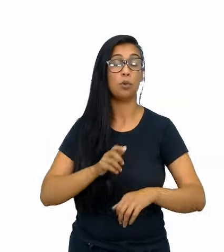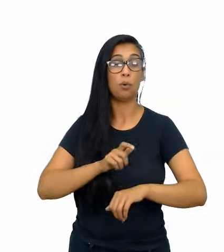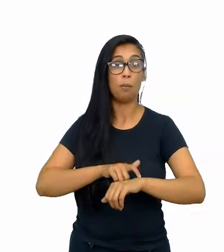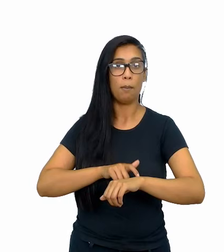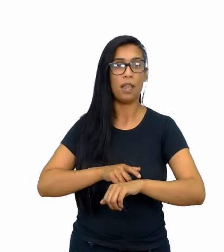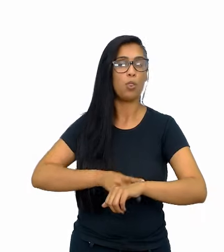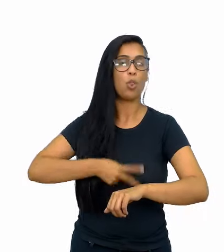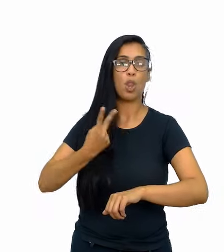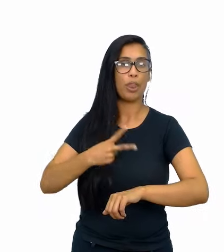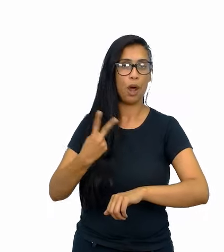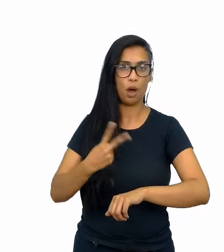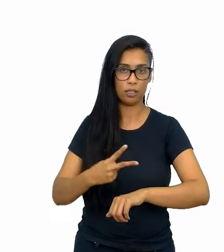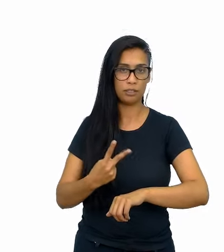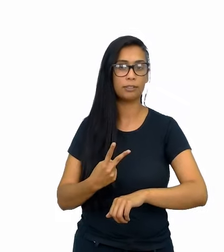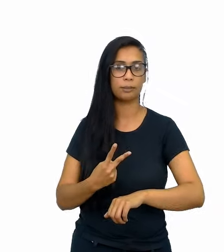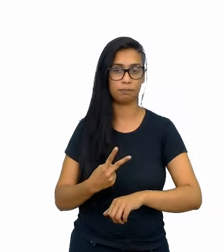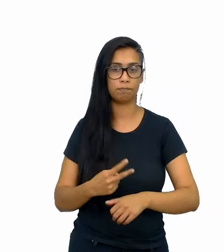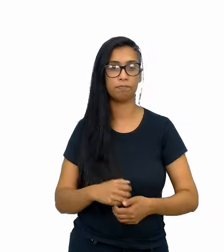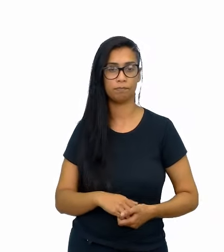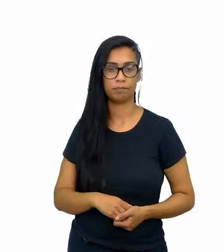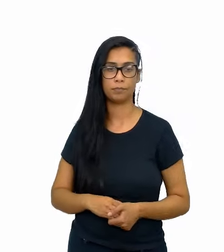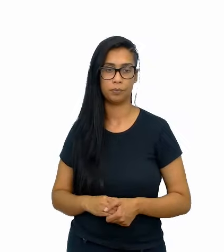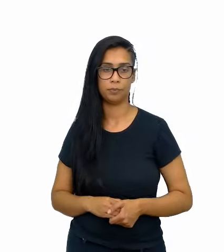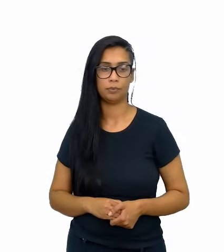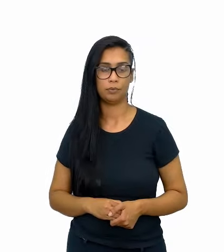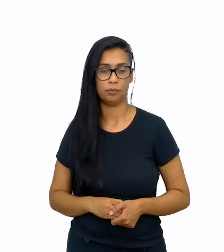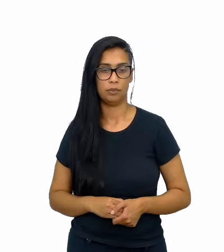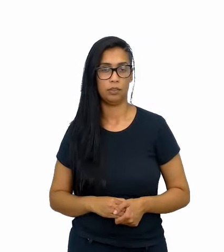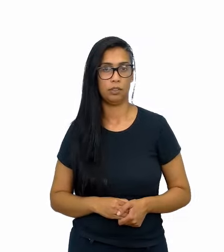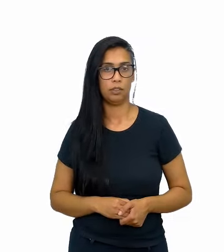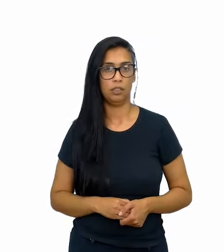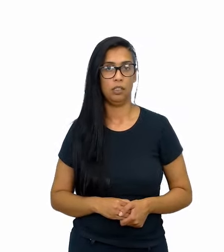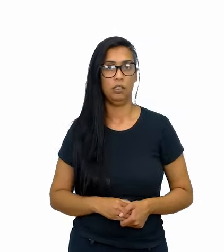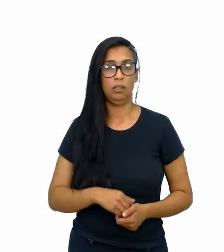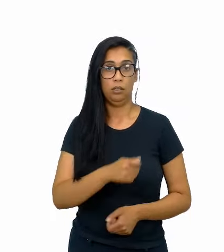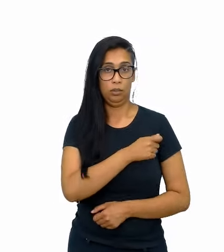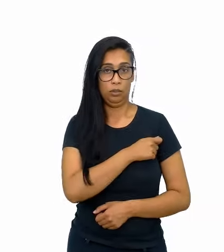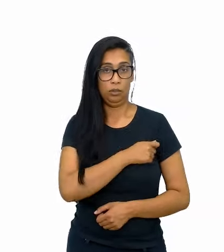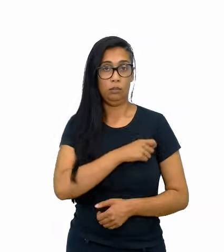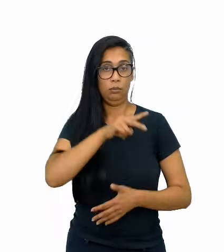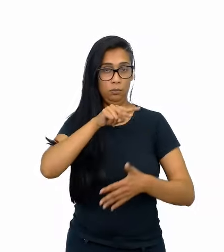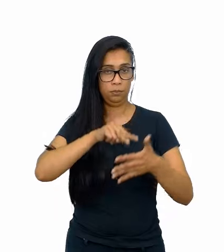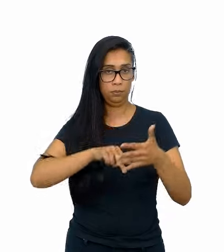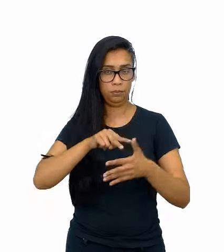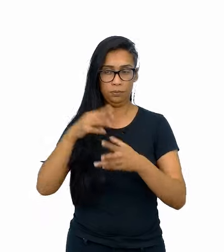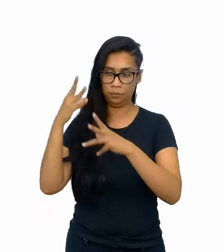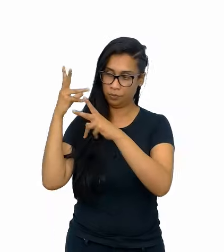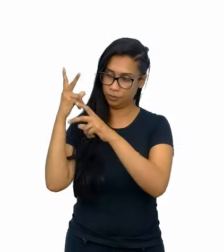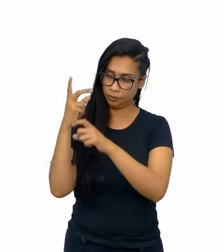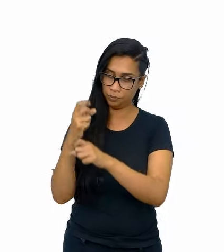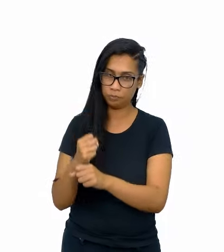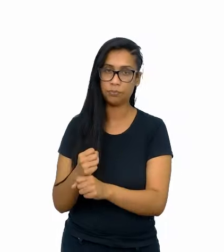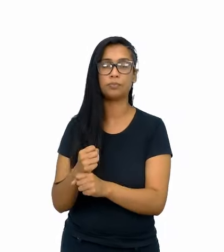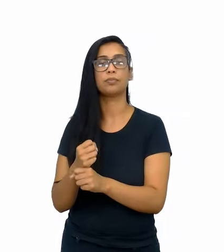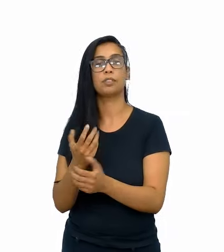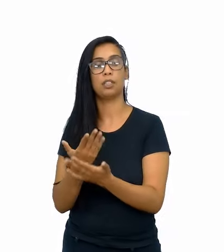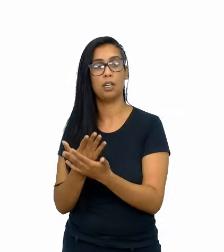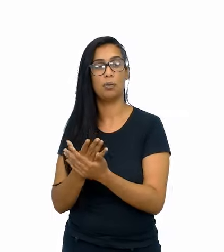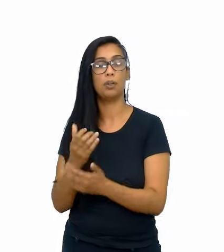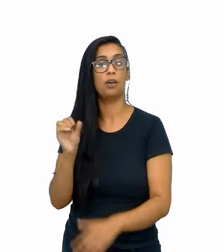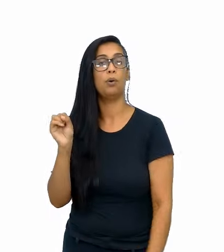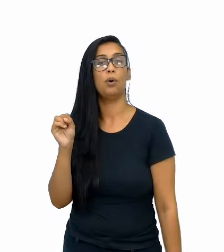porque nela os estudantes vão reler o relato produzido na aula 8 e vão revisar, e para revisar eles